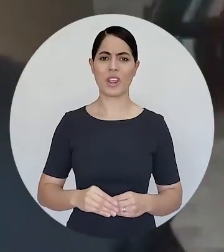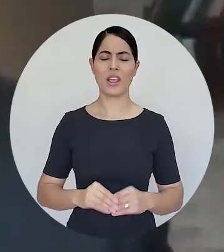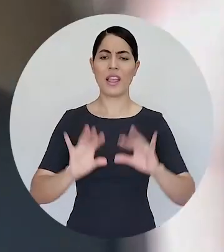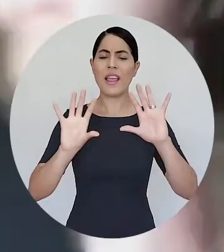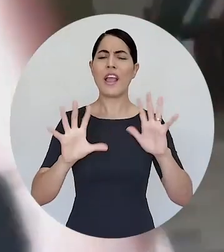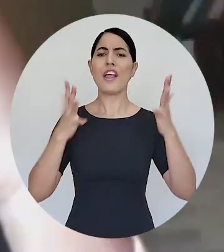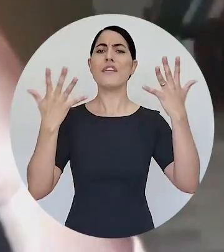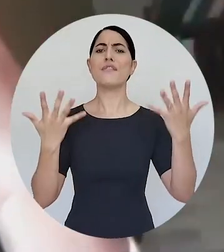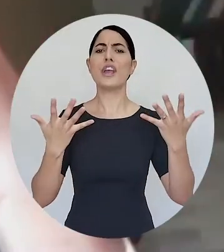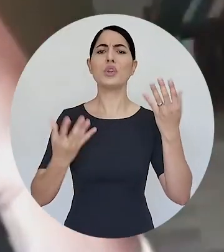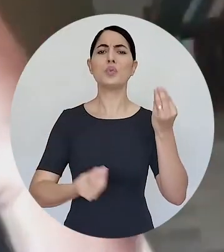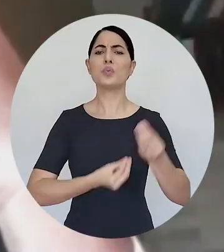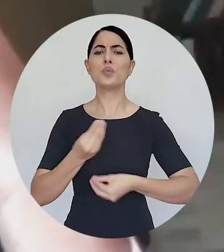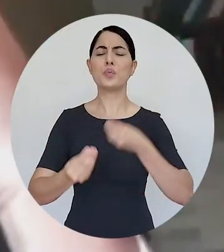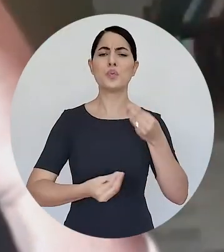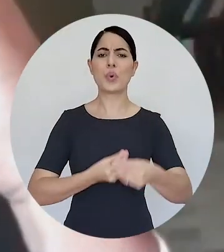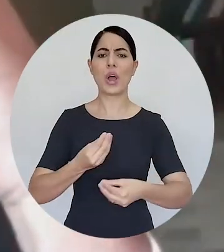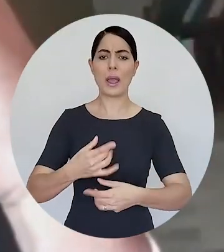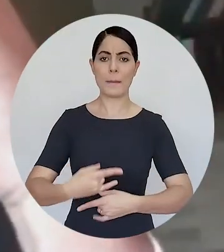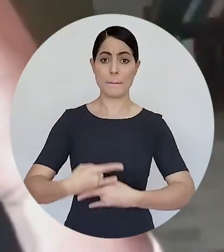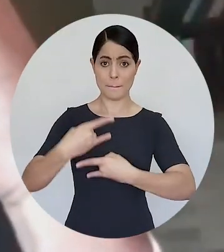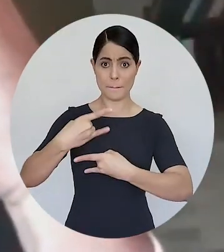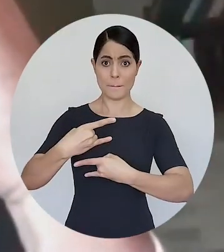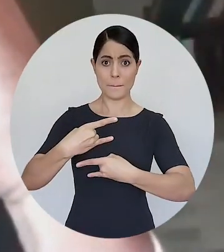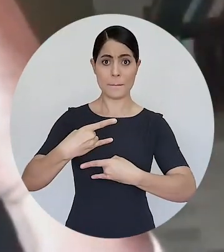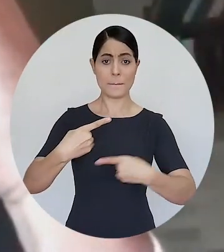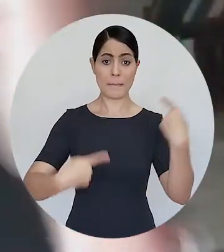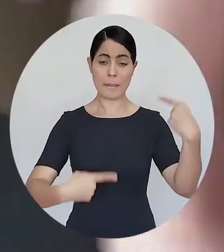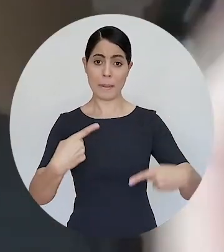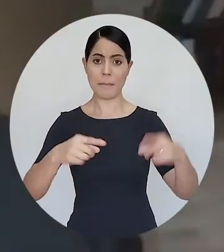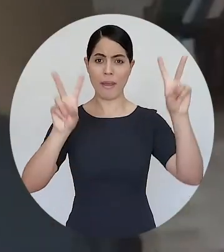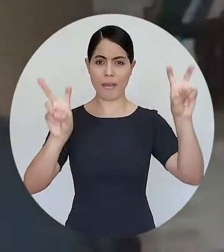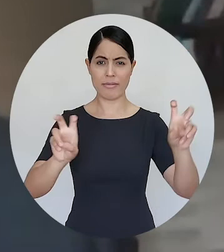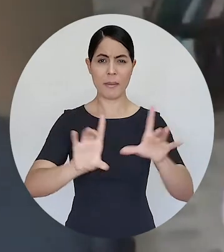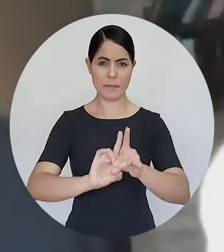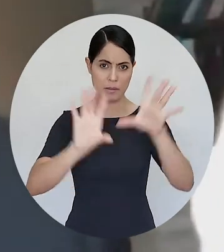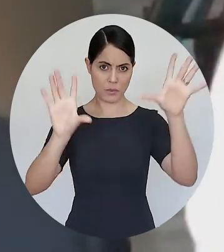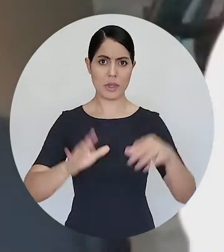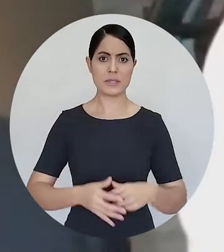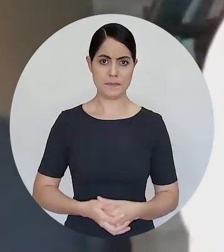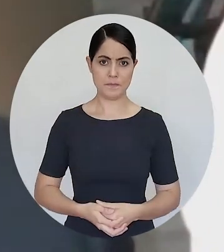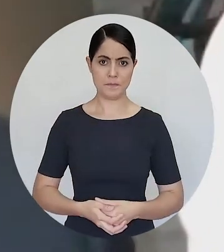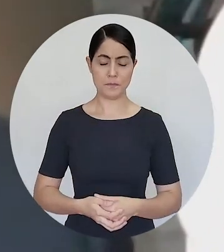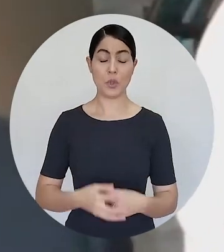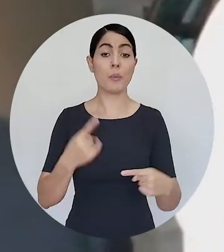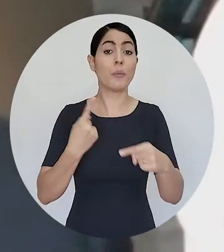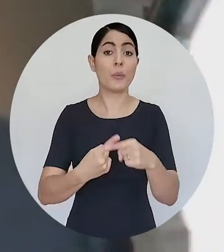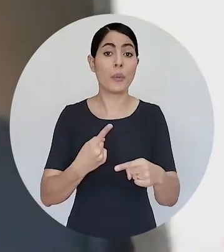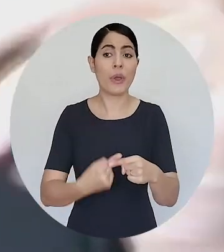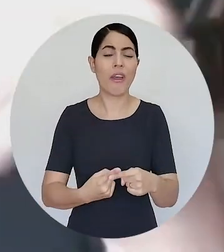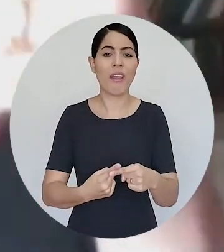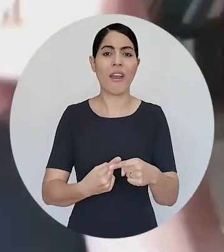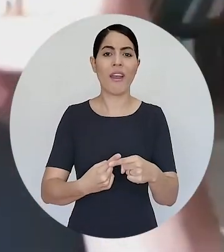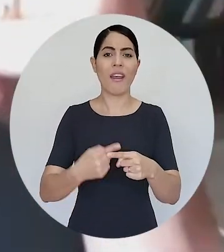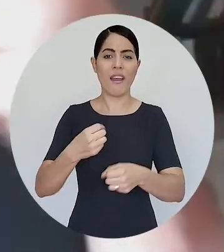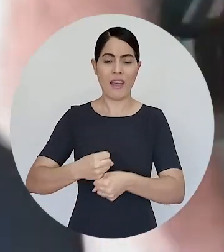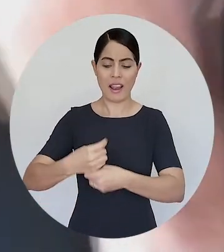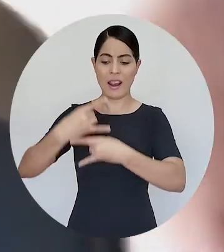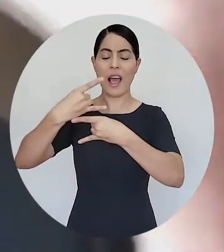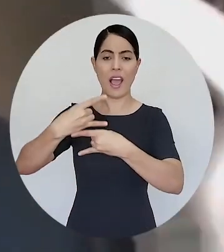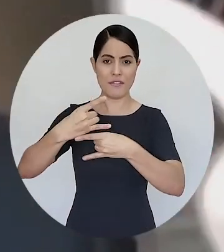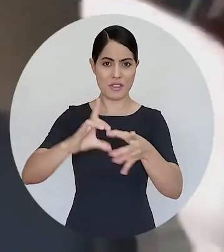Nosso evento aqui ele tem o objetivo de debater a democracia, tanto que ele se